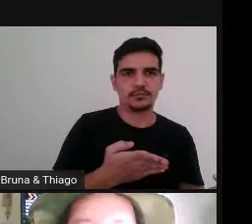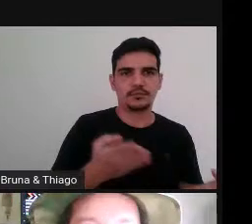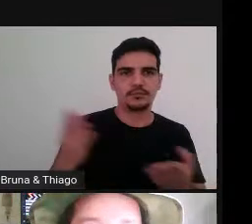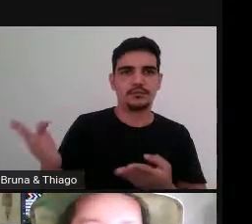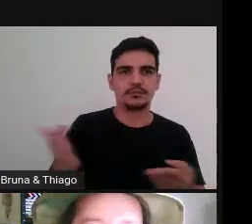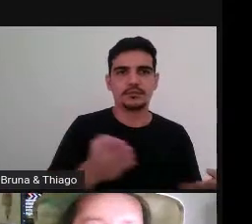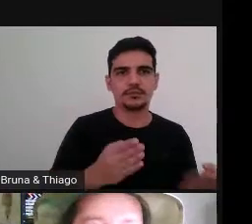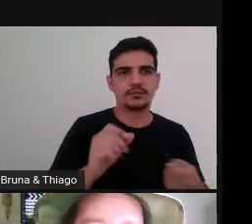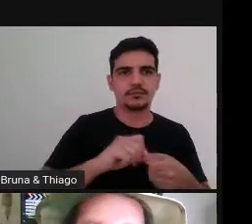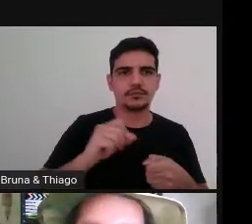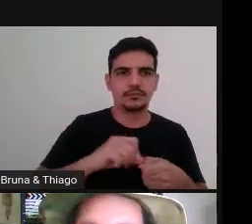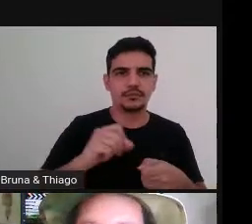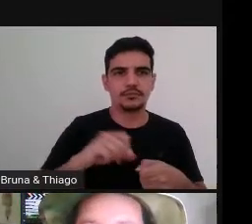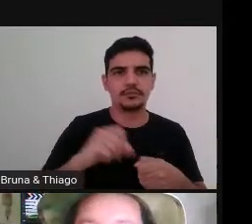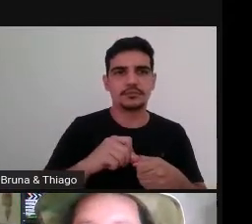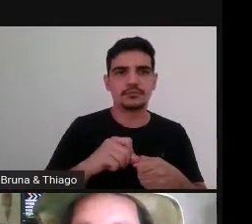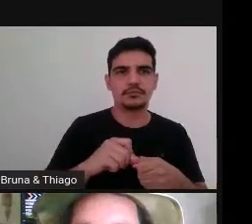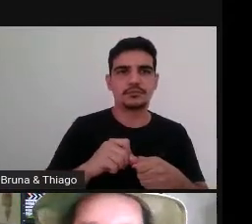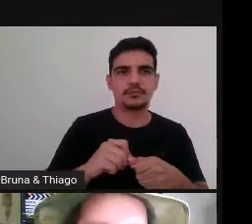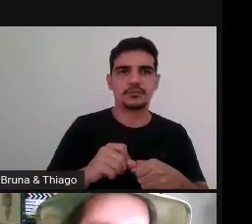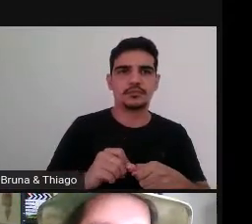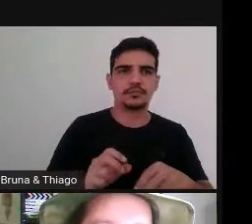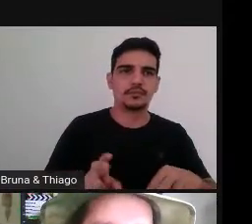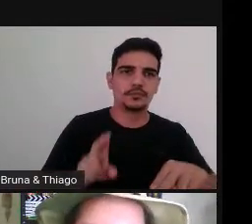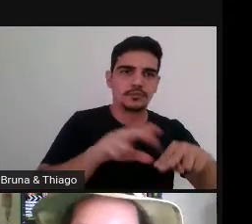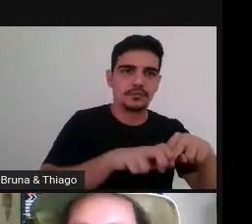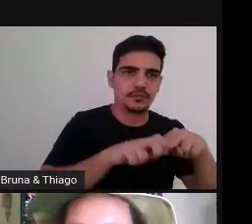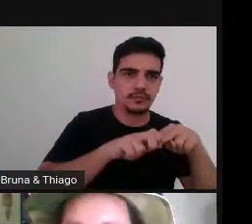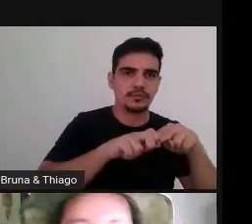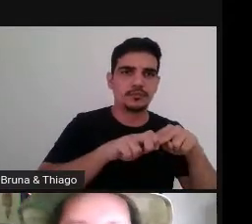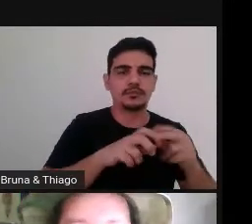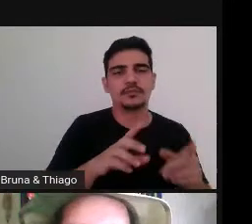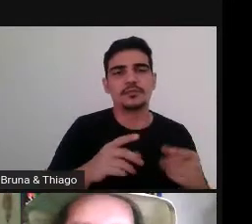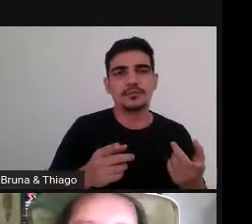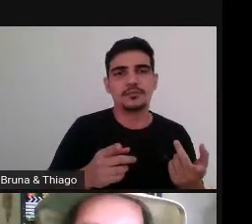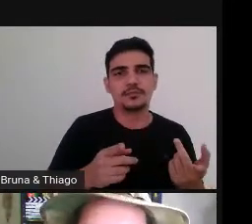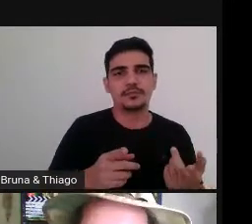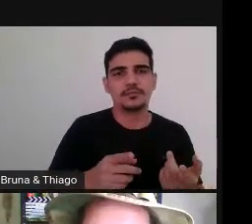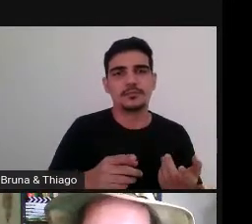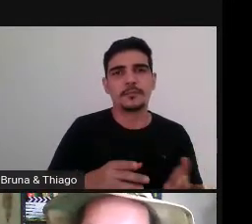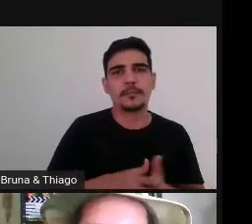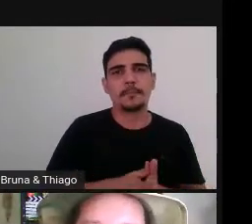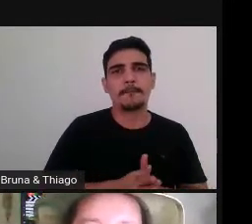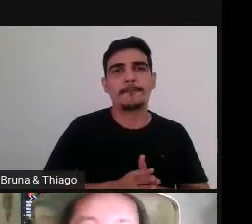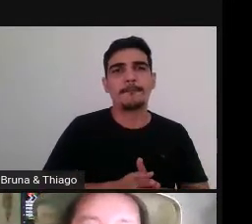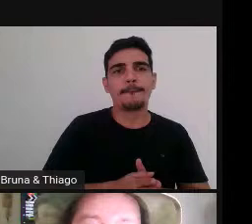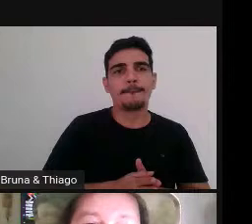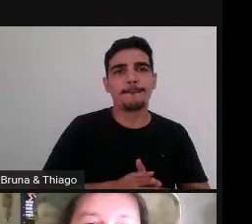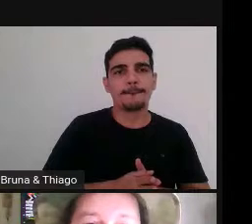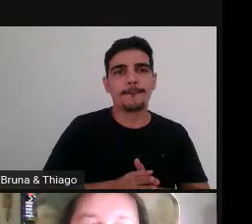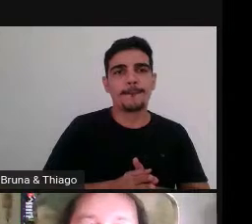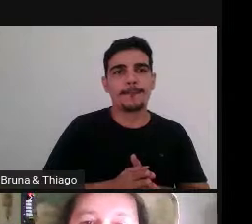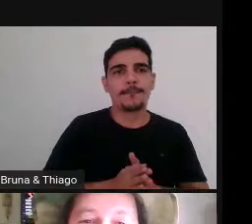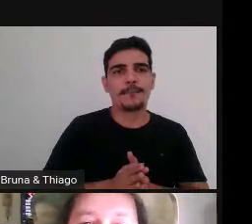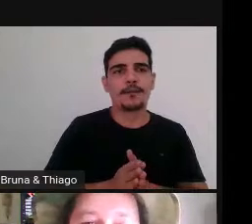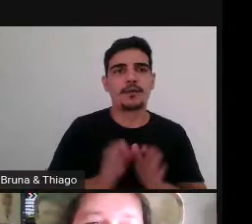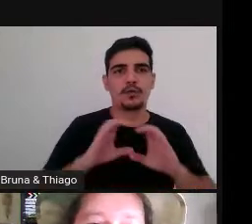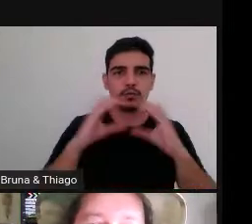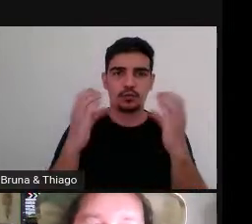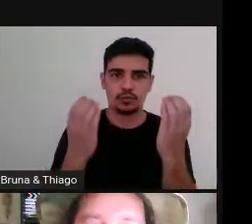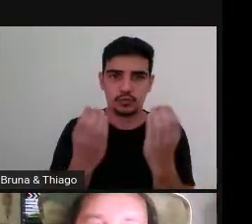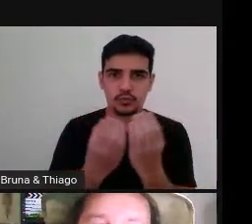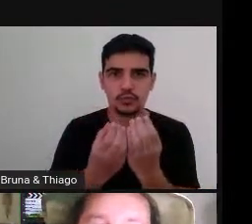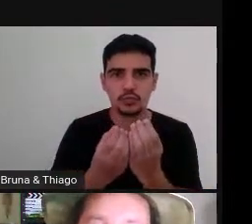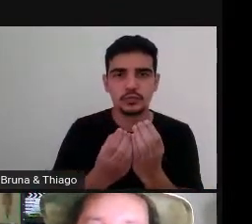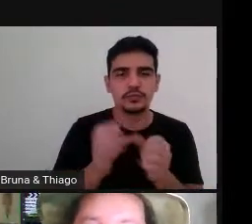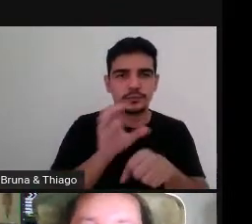a fazer essa captura dessa cobra, e aí a gente acabou resgatando ela. Até brinquei com o professor